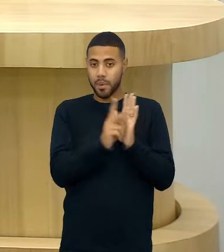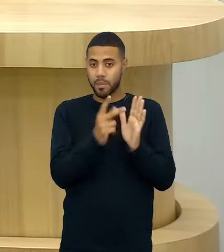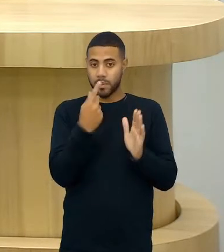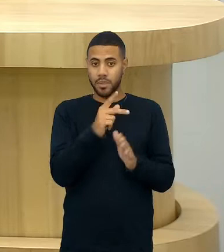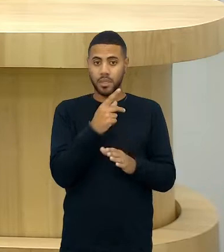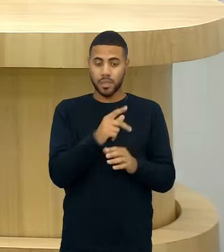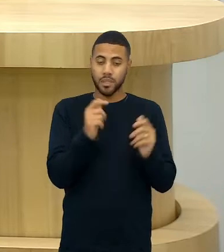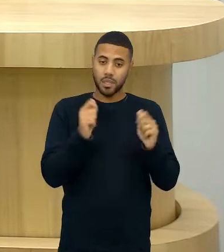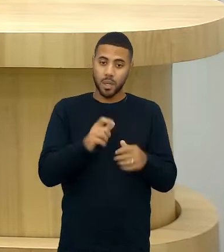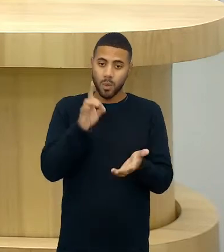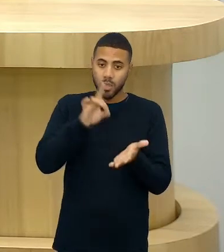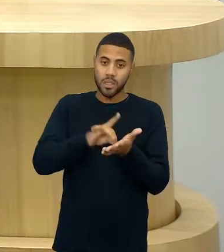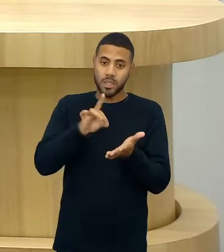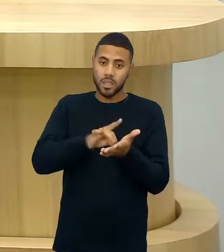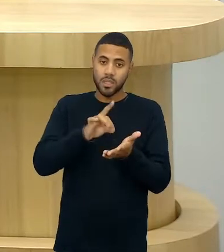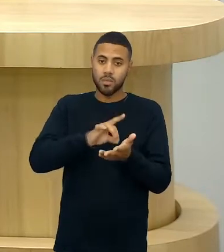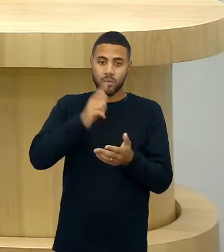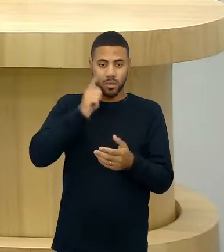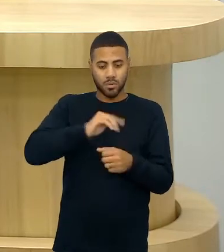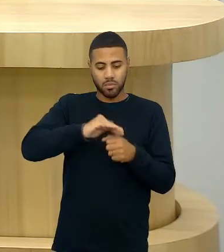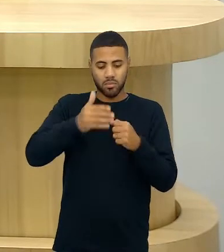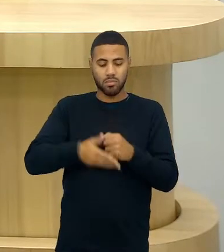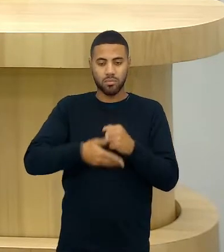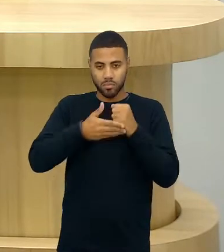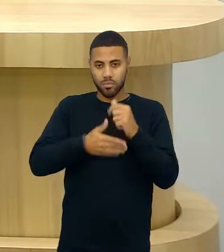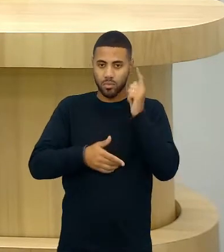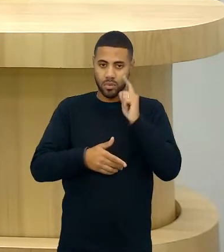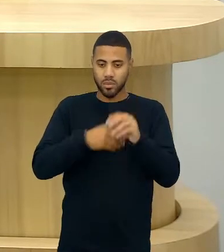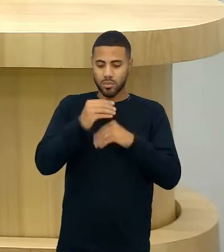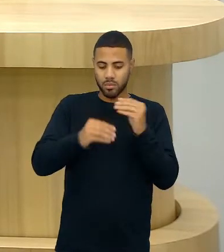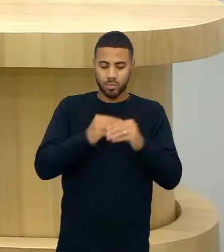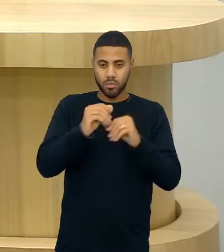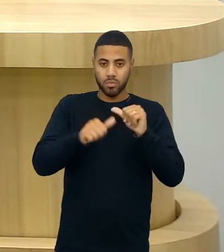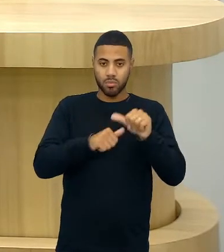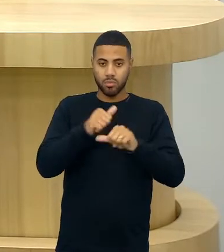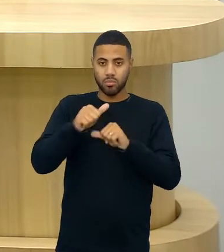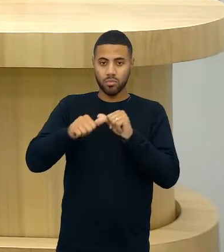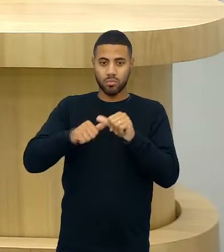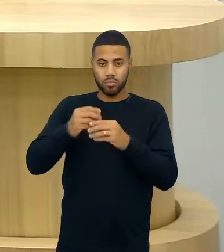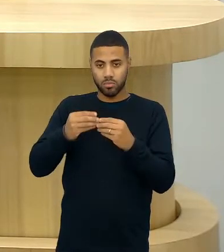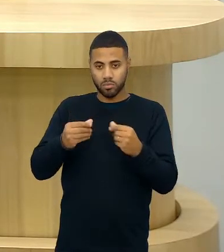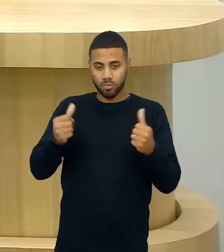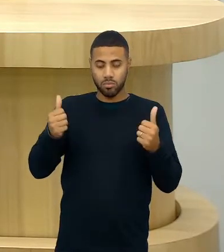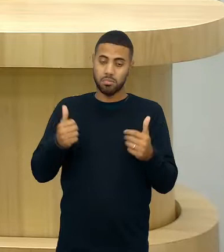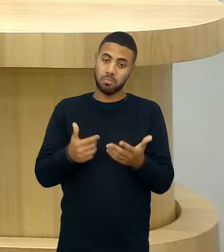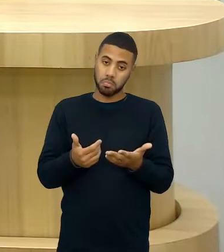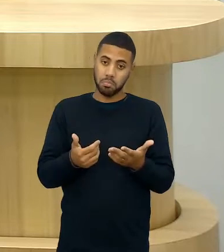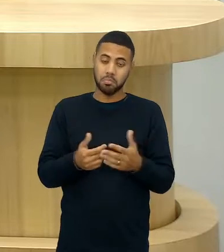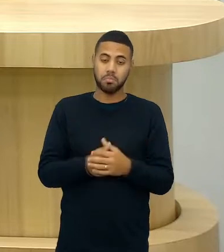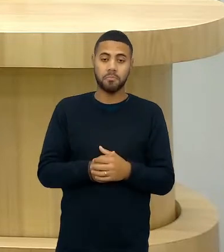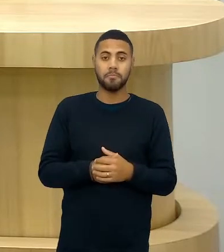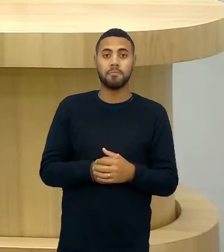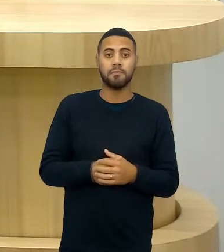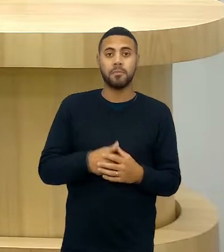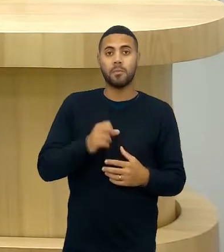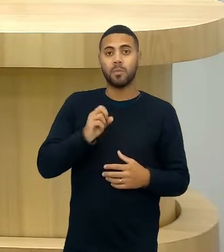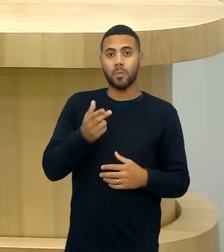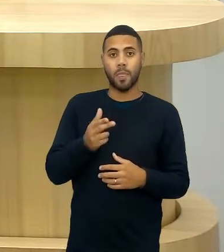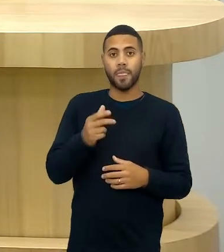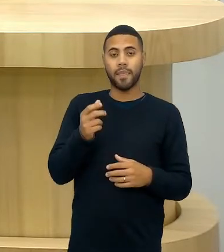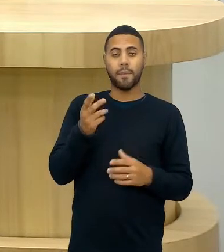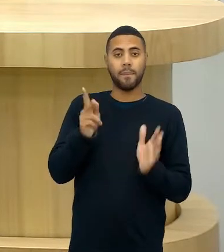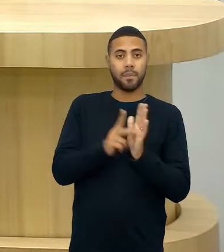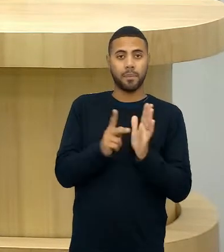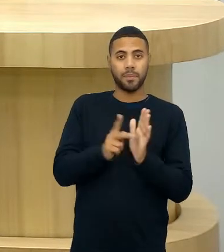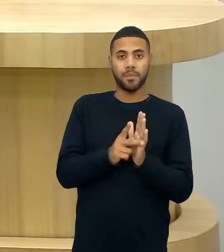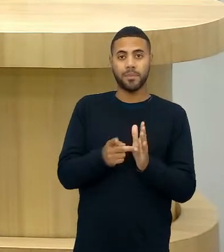é de uma origem mais sustentável, ou seja, é proveniente de plásticos reciclado, é um plástico vegetal,